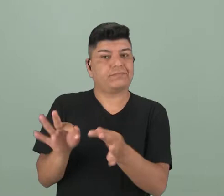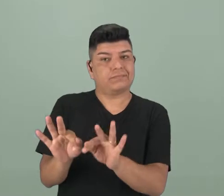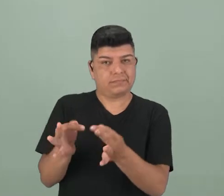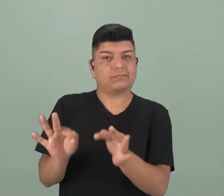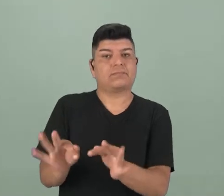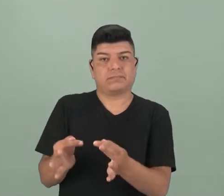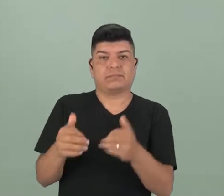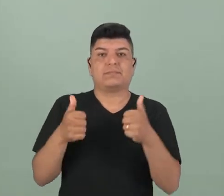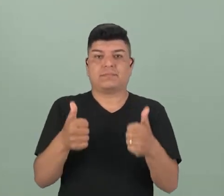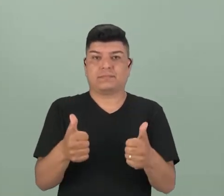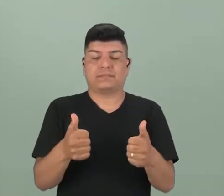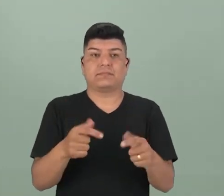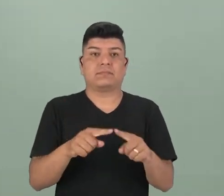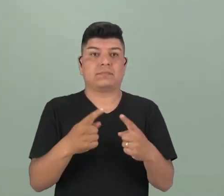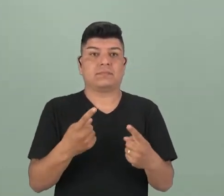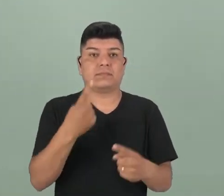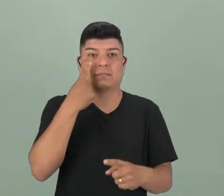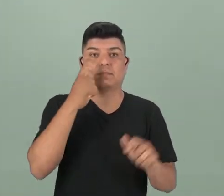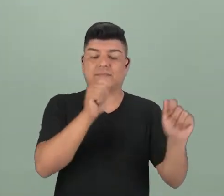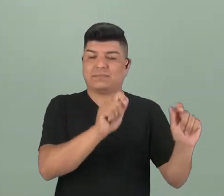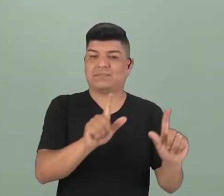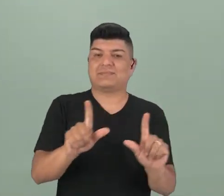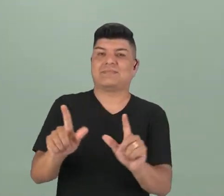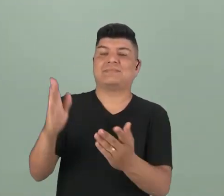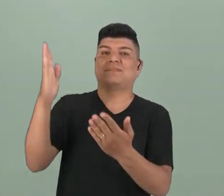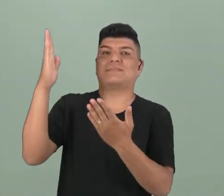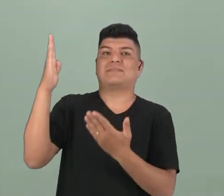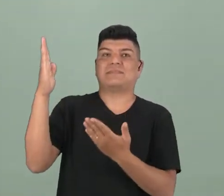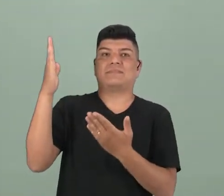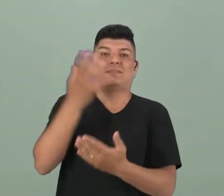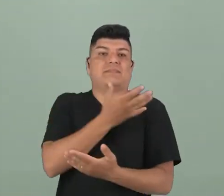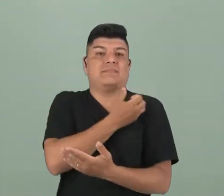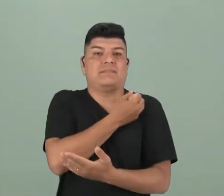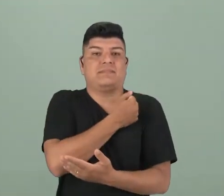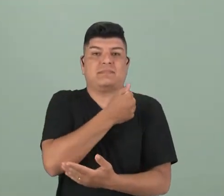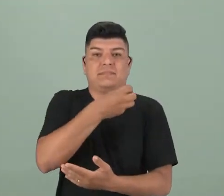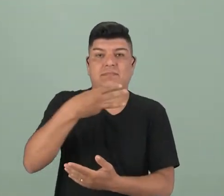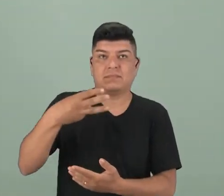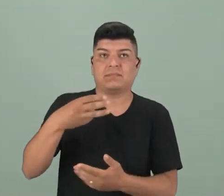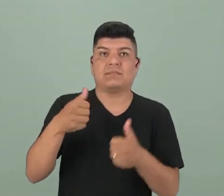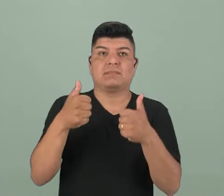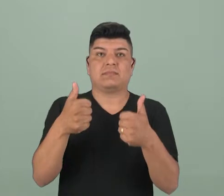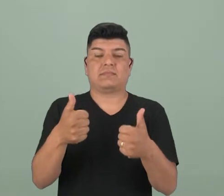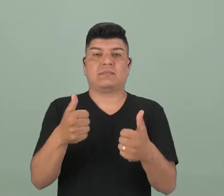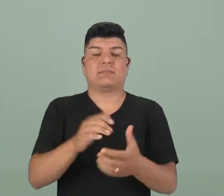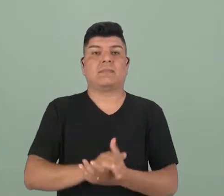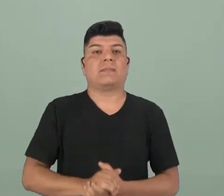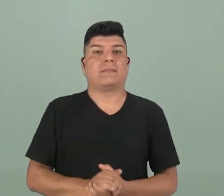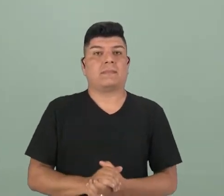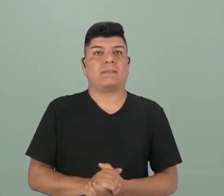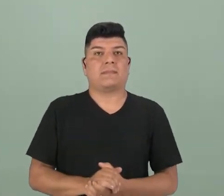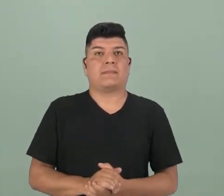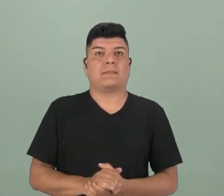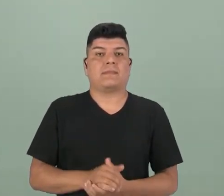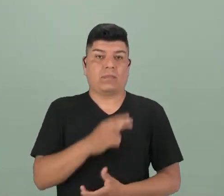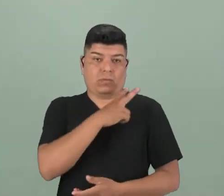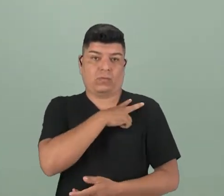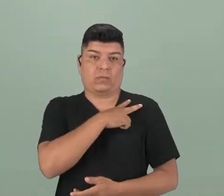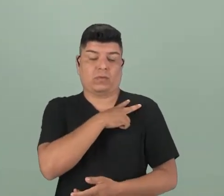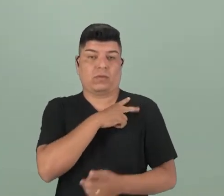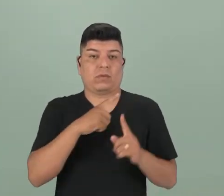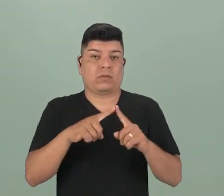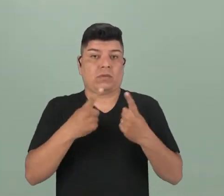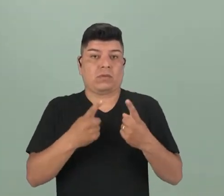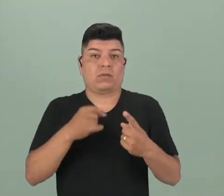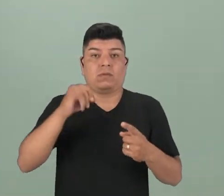simplificada e vamos lá para a tela. Nós estamos na aula de número 13 com a série do segundo ano, mas se você